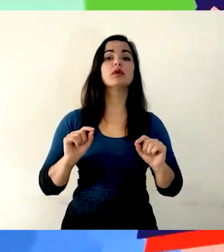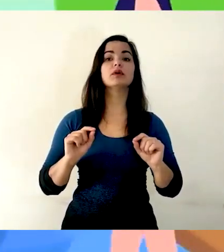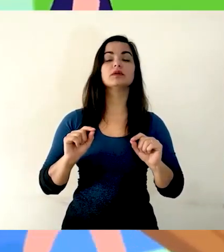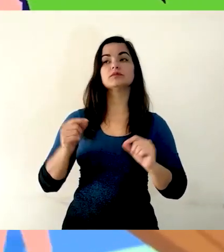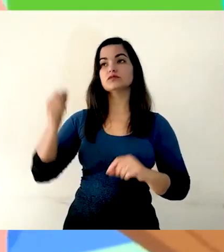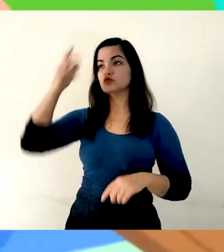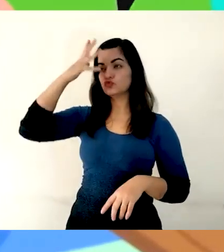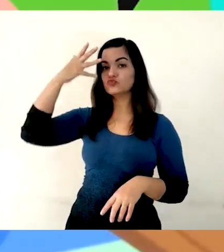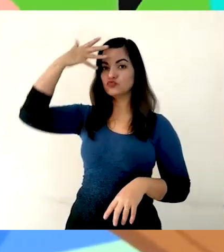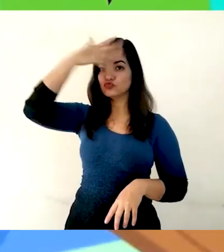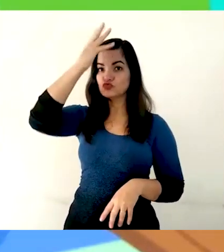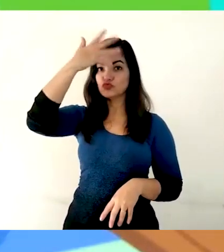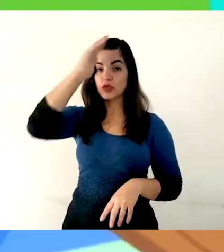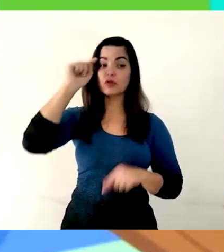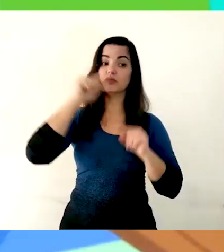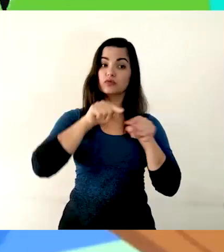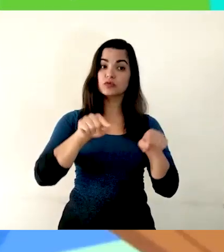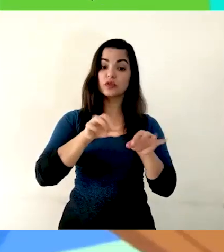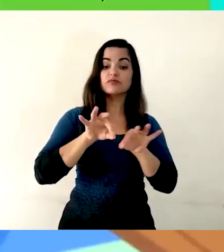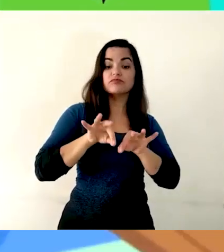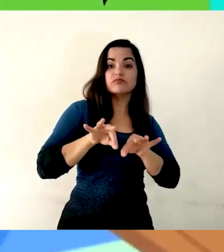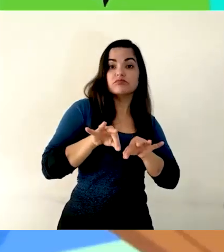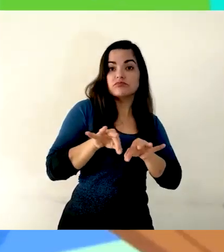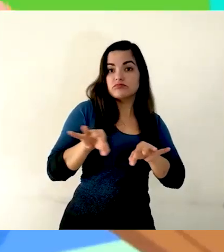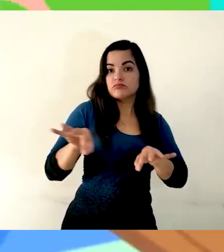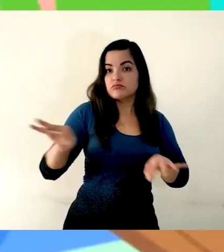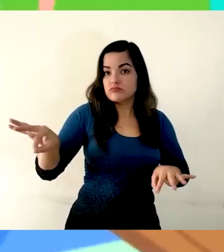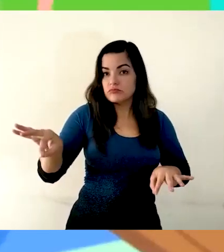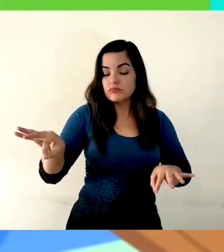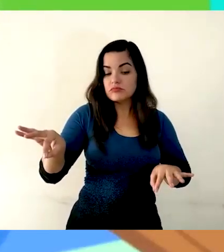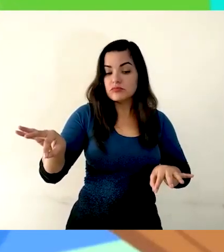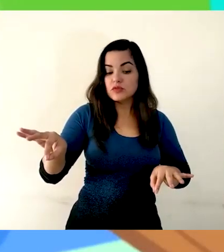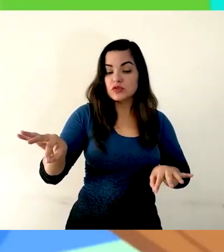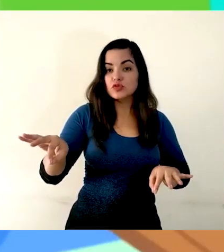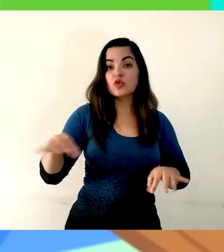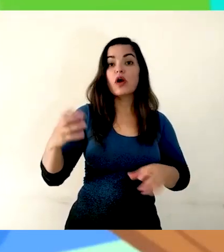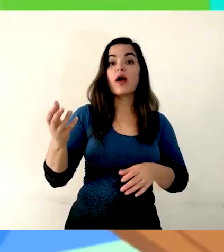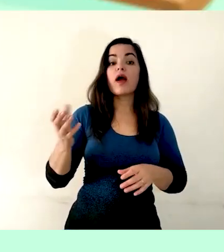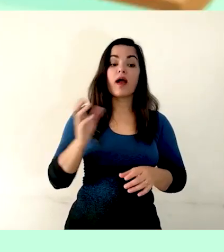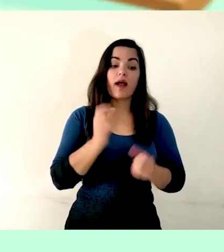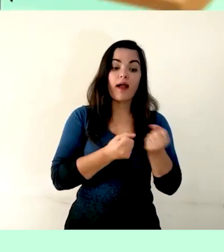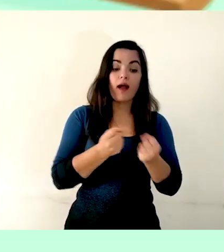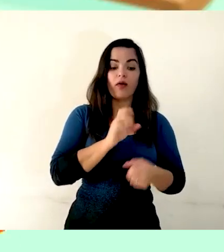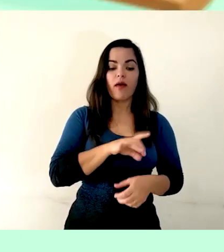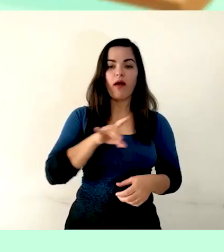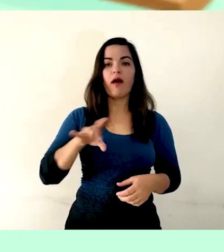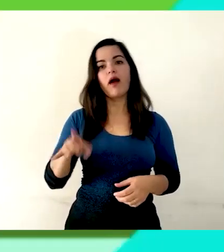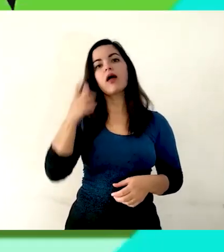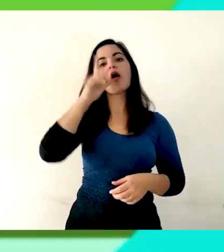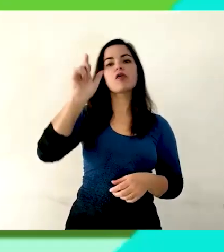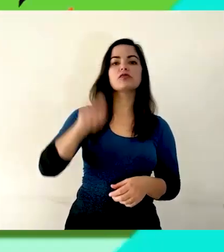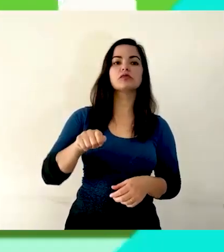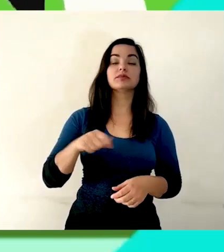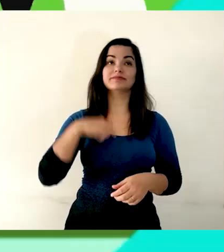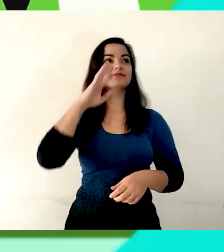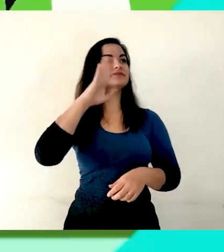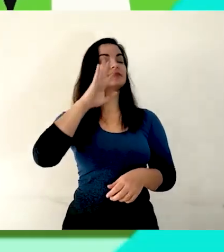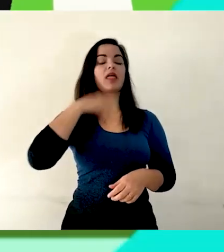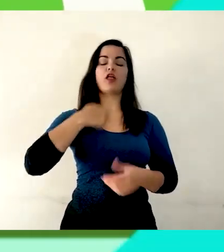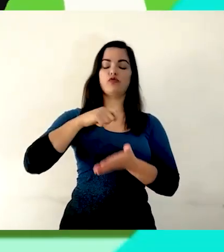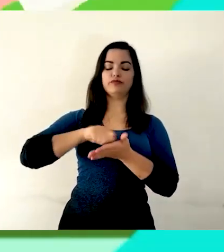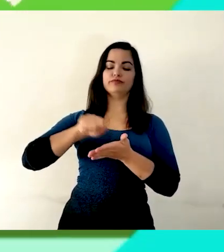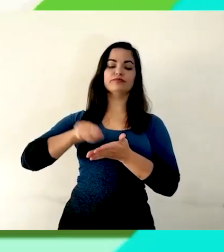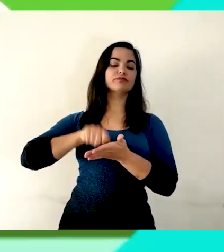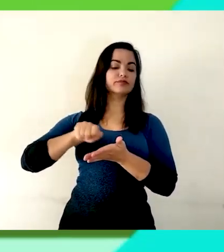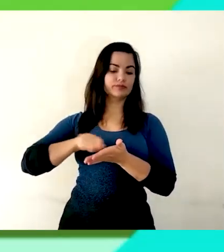Luna? Júpiter, você vai medir a distância que cada carro vai atingir. Legal! E eu vou fazer